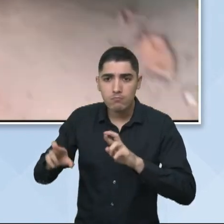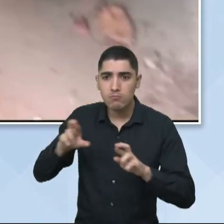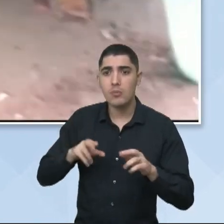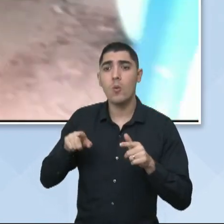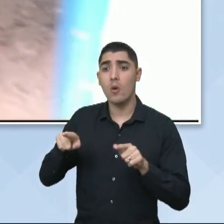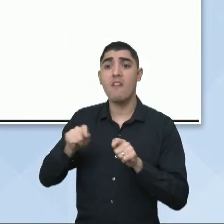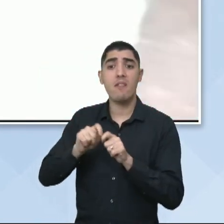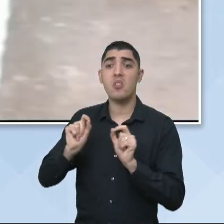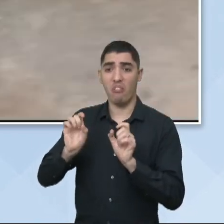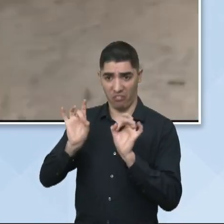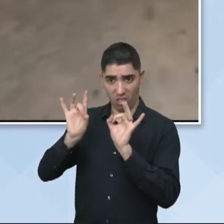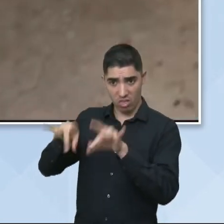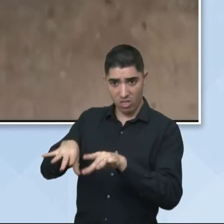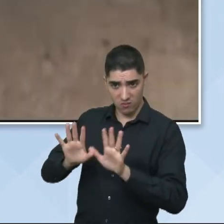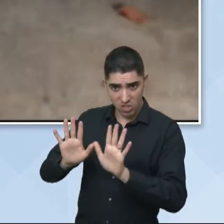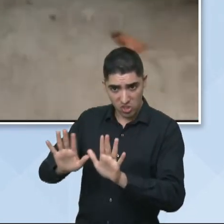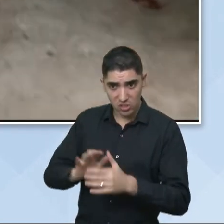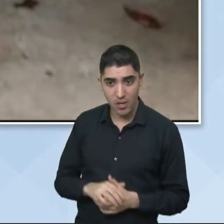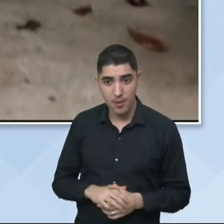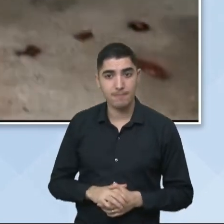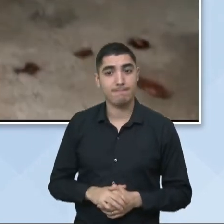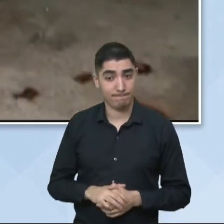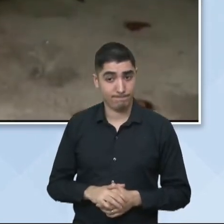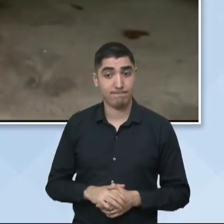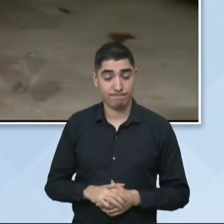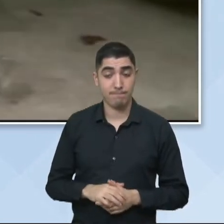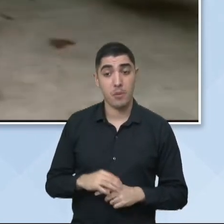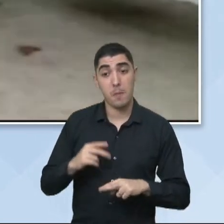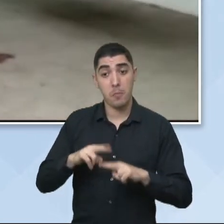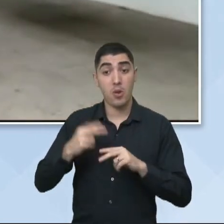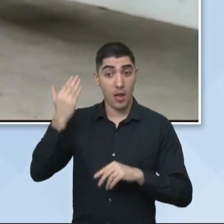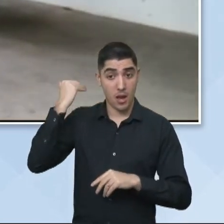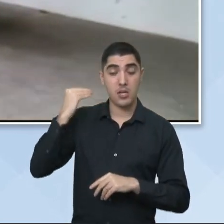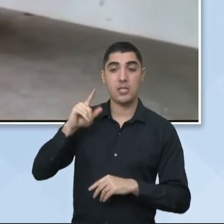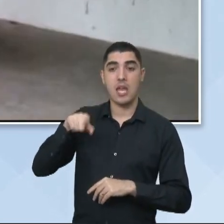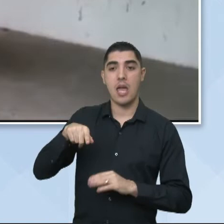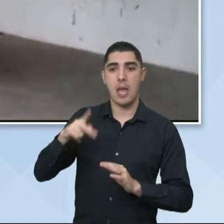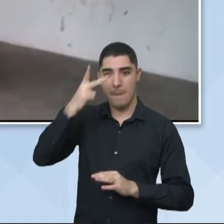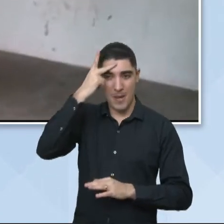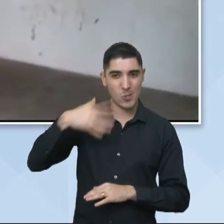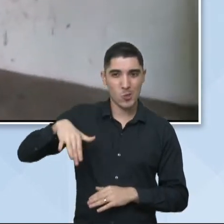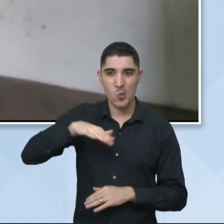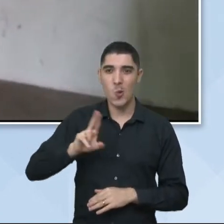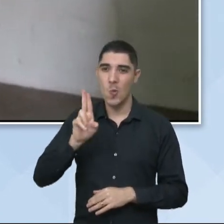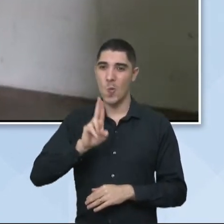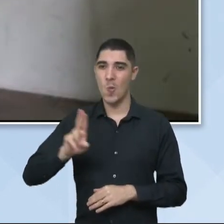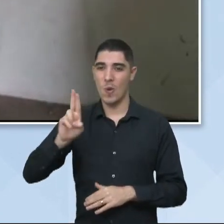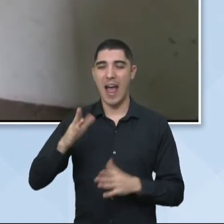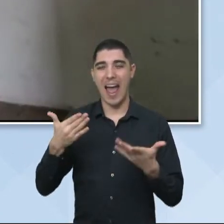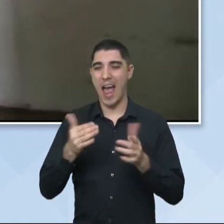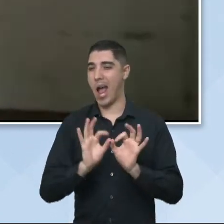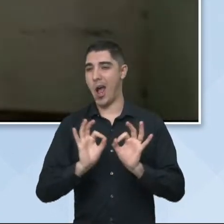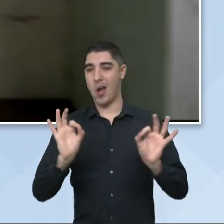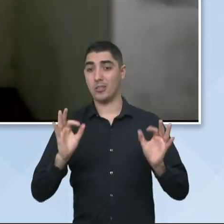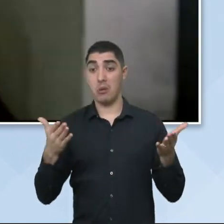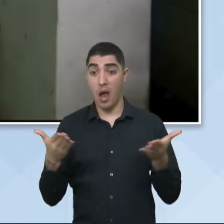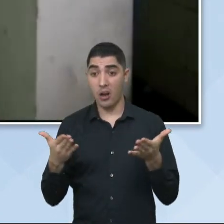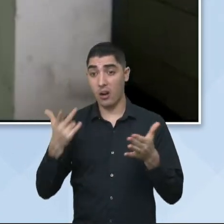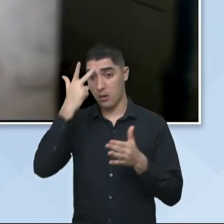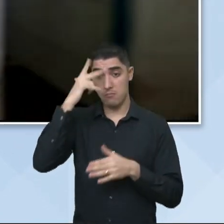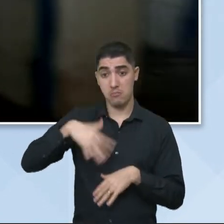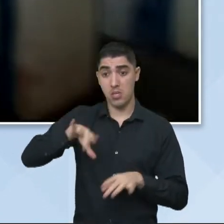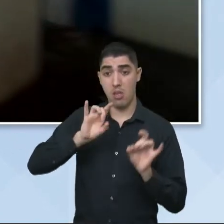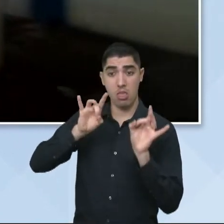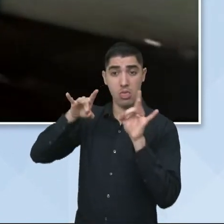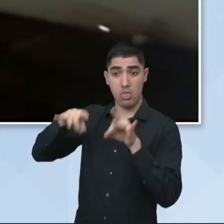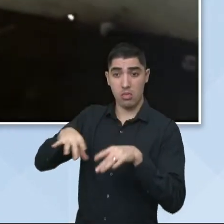ela quer para isso? Porque enquanto estava como cancha, que estava todo mundo usando, era ótimo. Agora, infelizmente, como